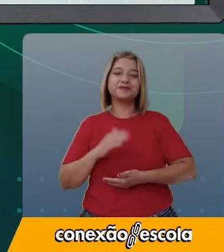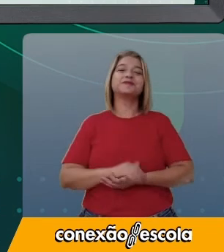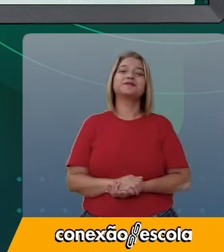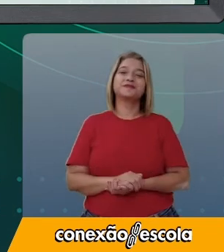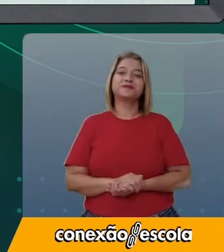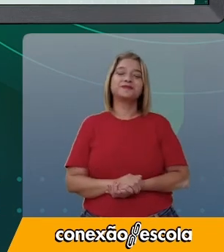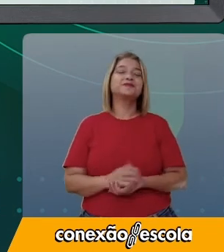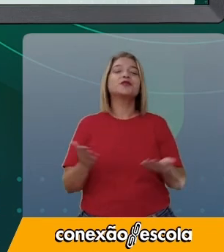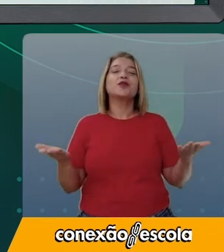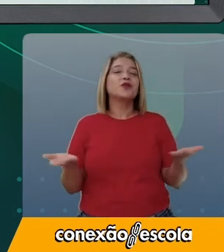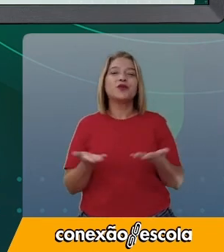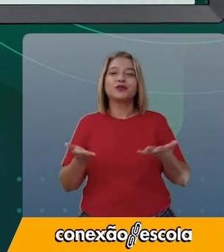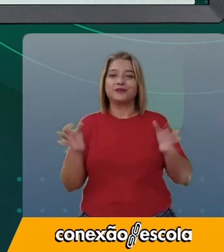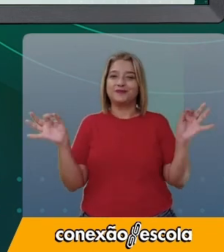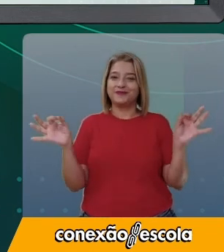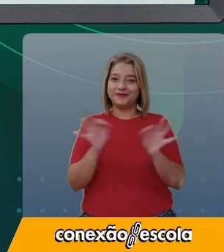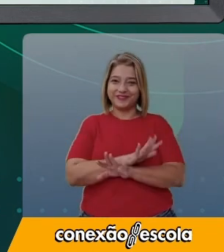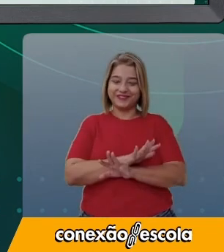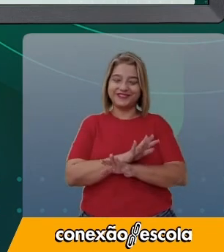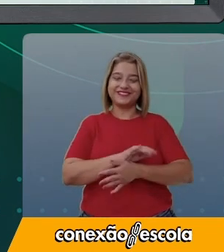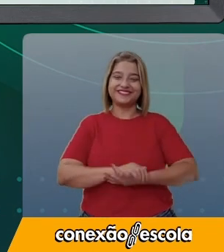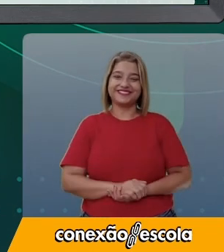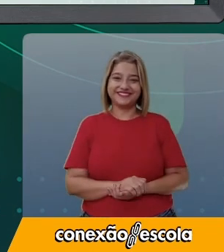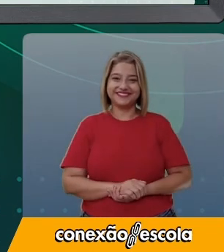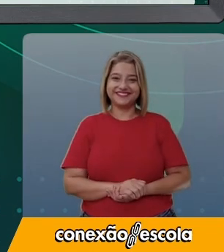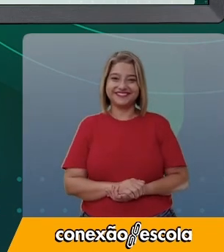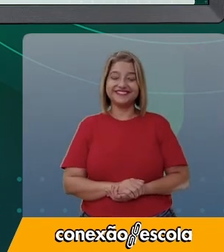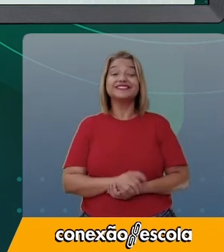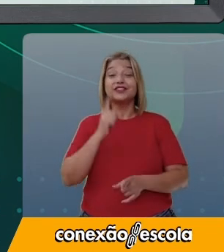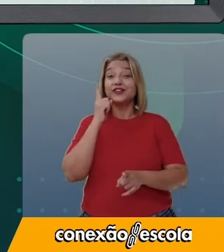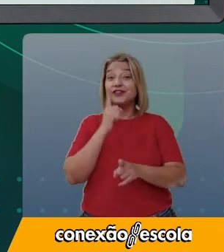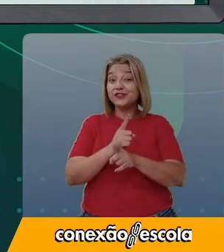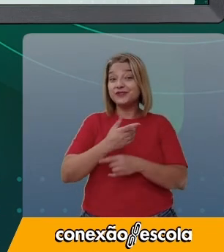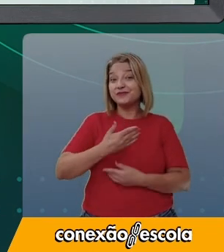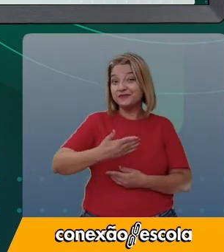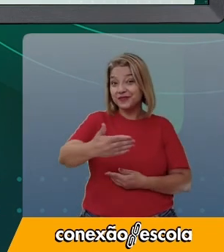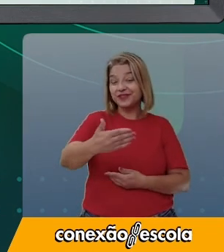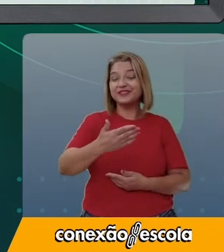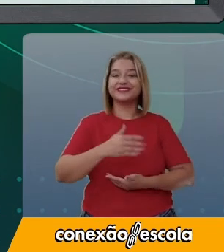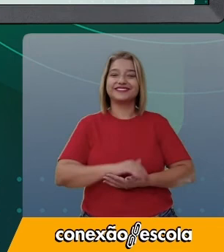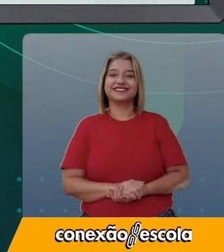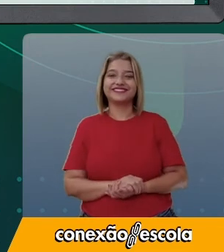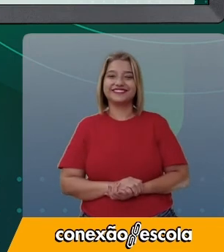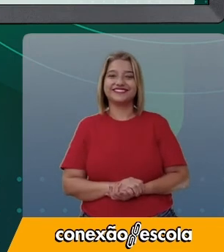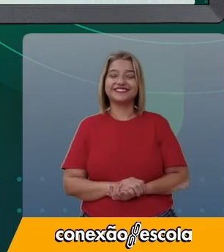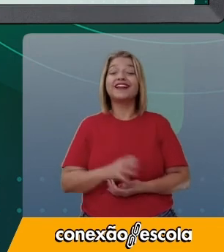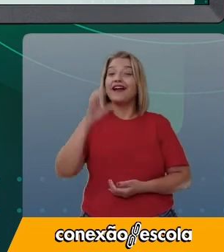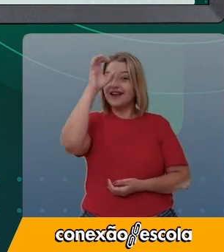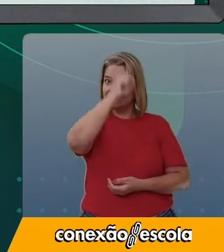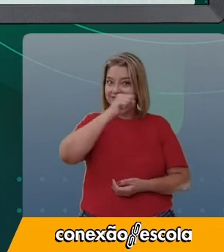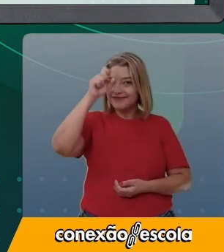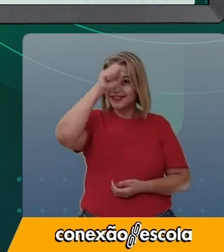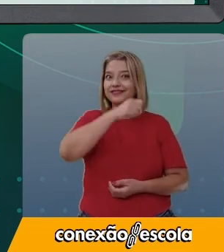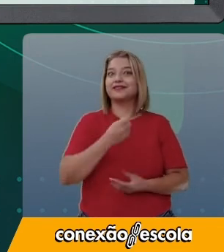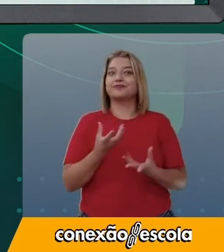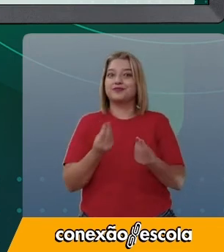por hoje é só, crianças. E até a próxima. Vamos